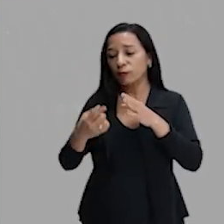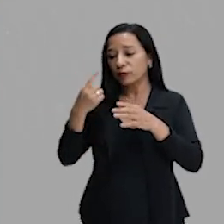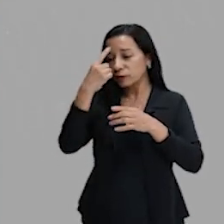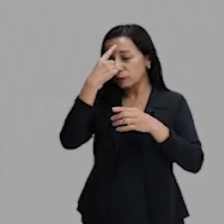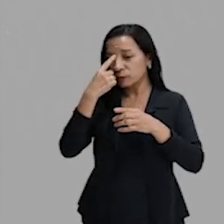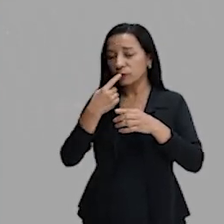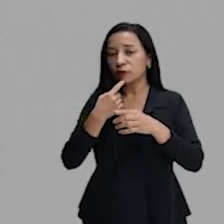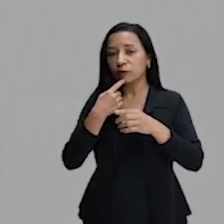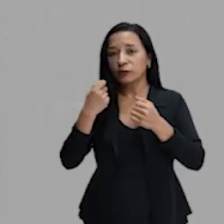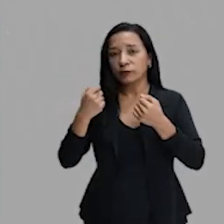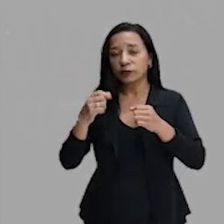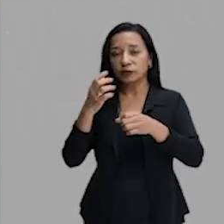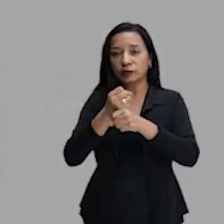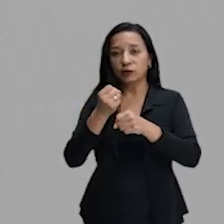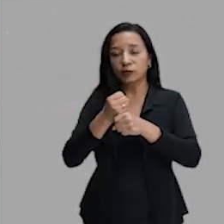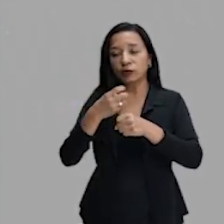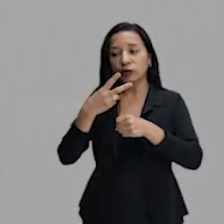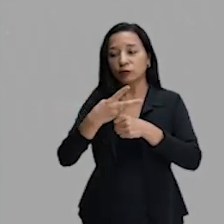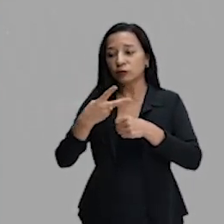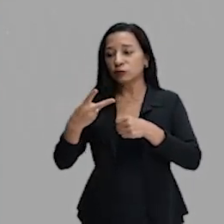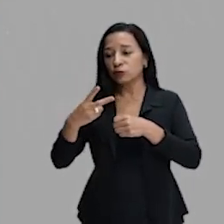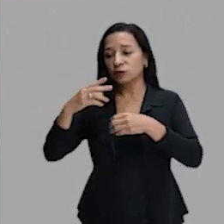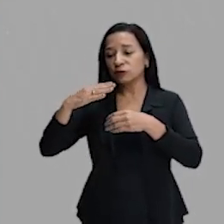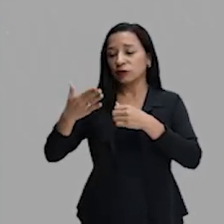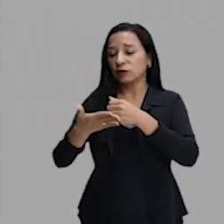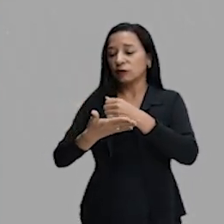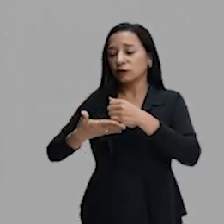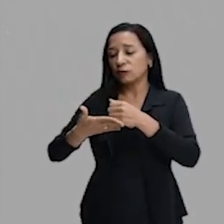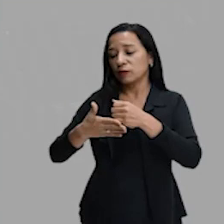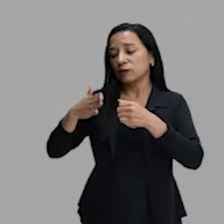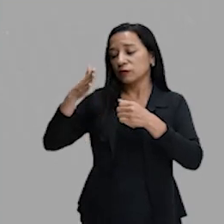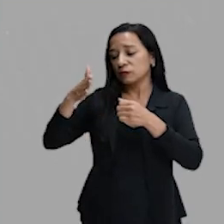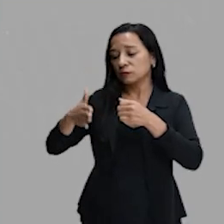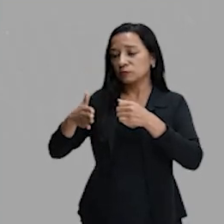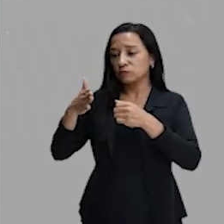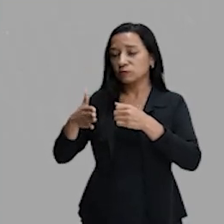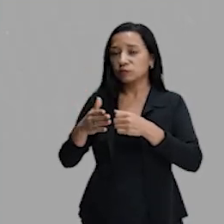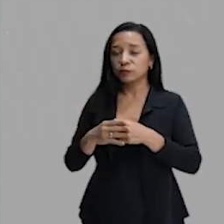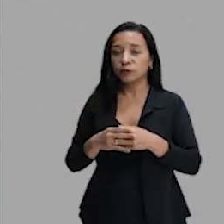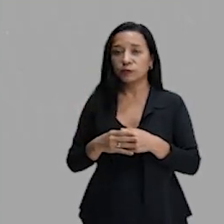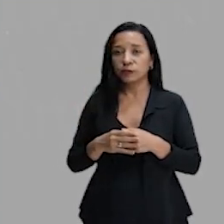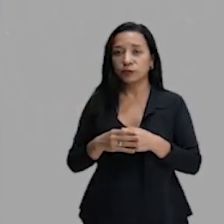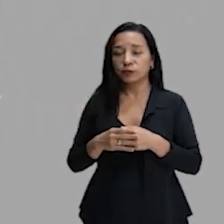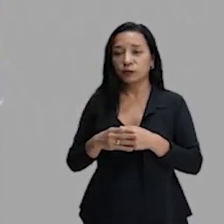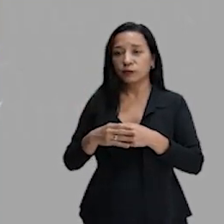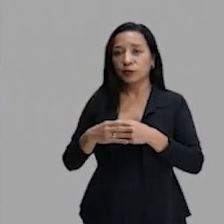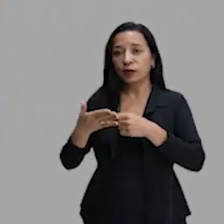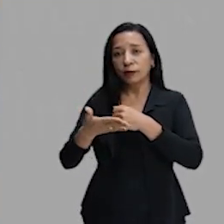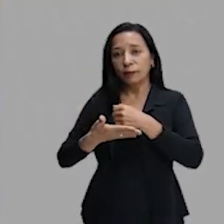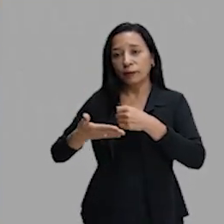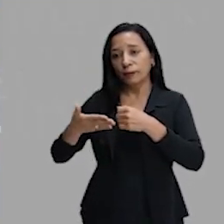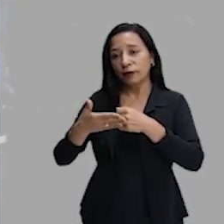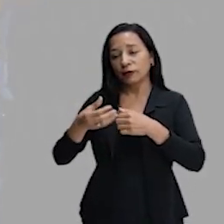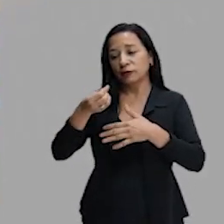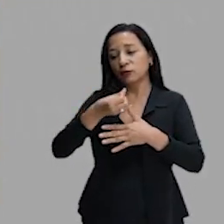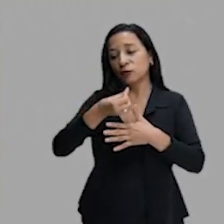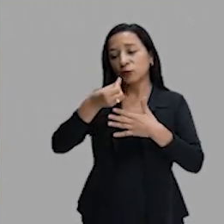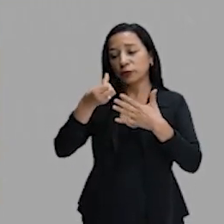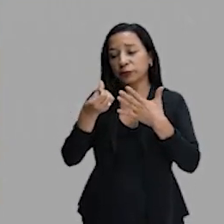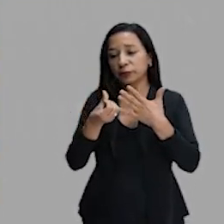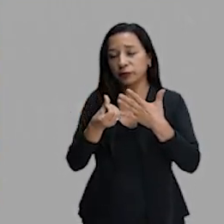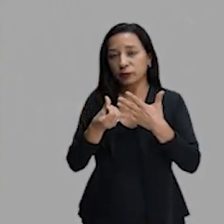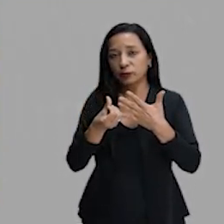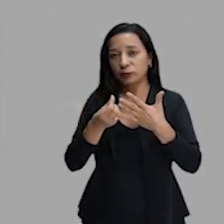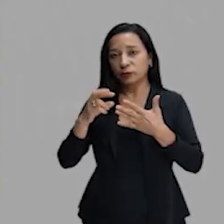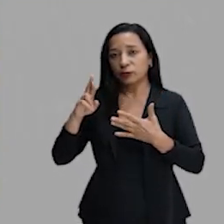essas duas coisas aqui a área da base e a área lateral a base é um hexágono regular e a